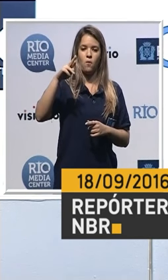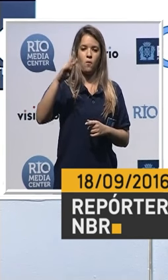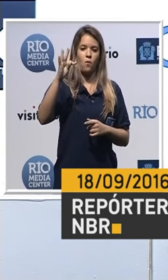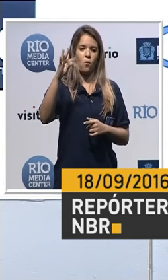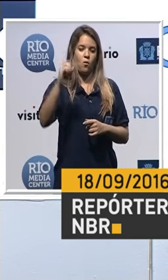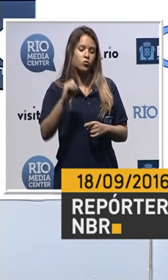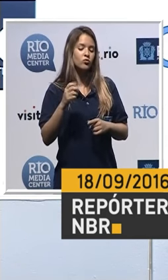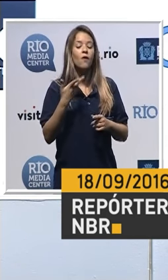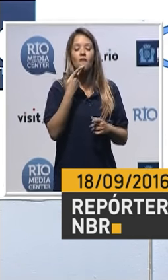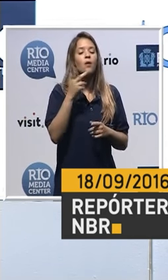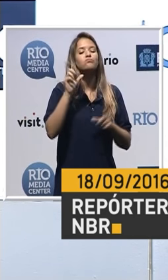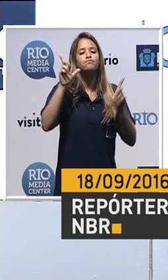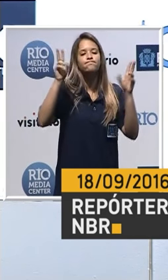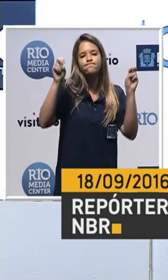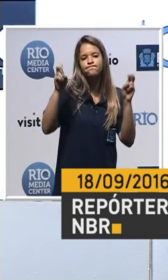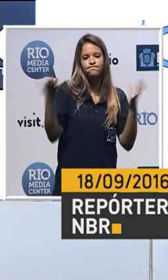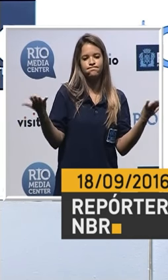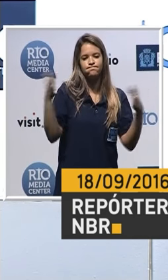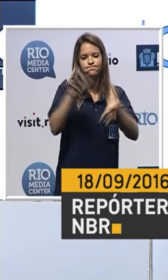inclusão, sobretudo